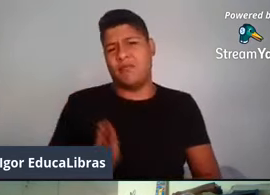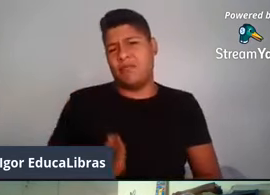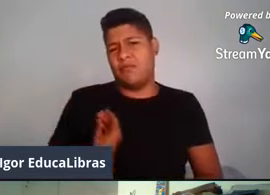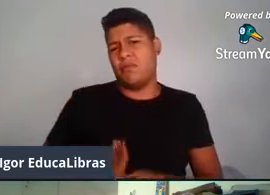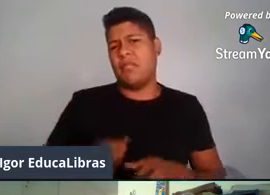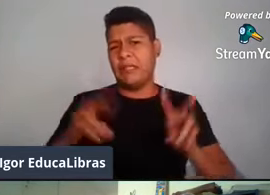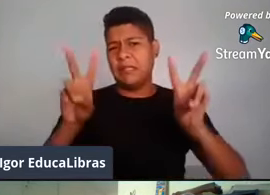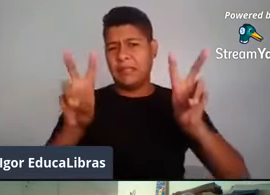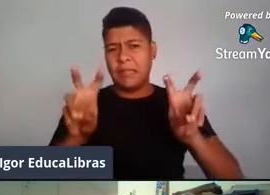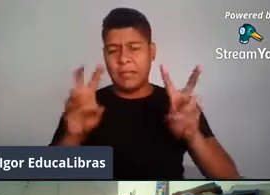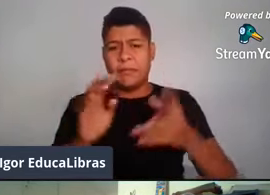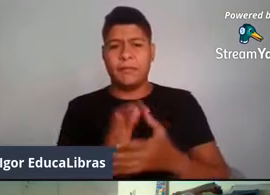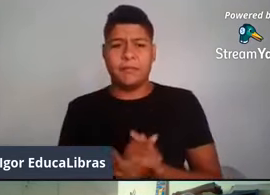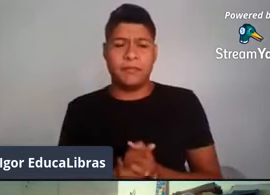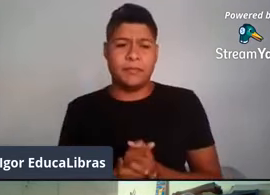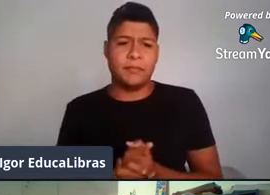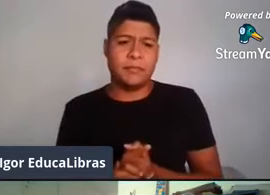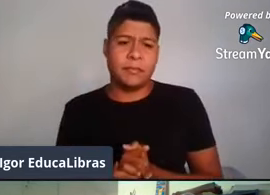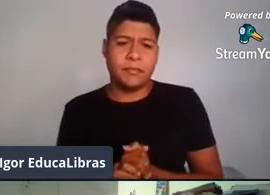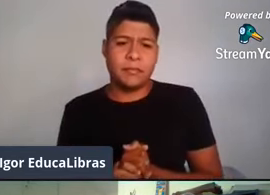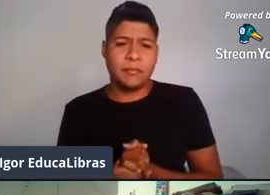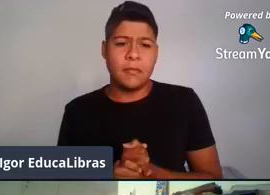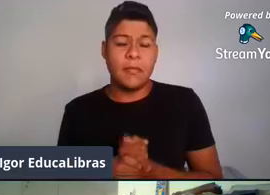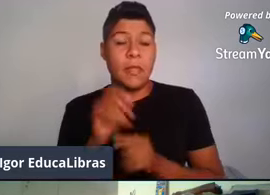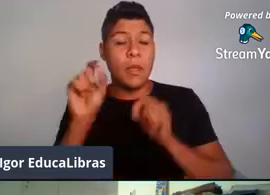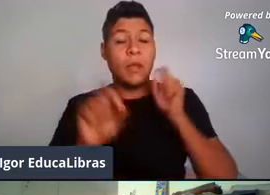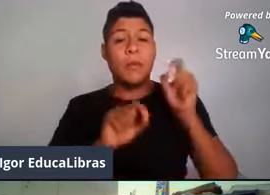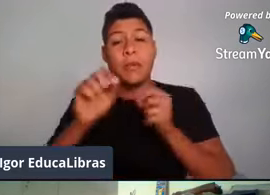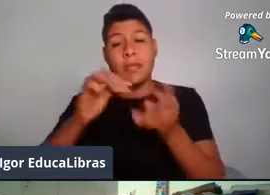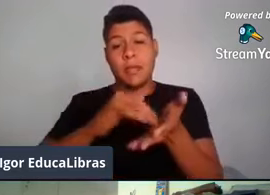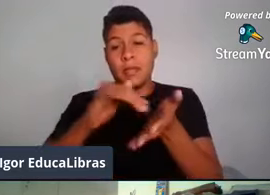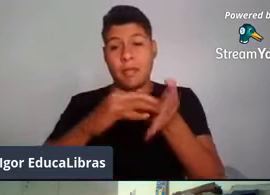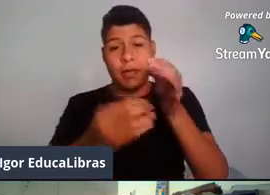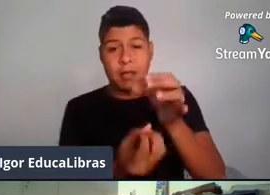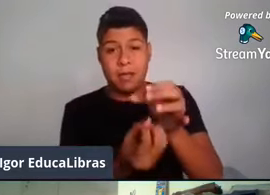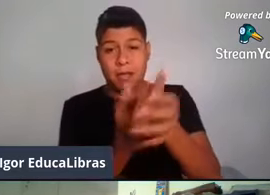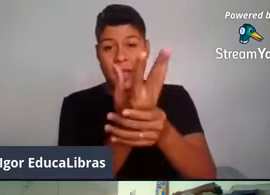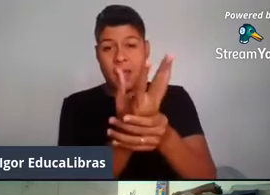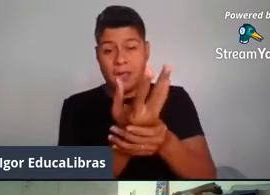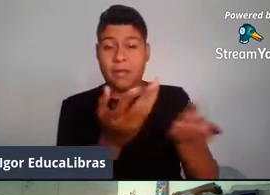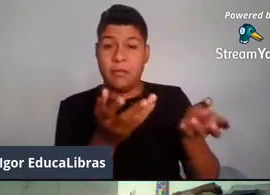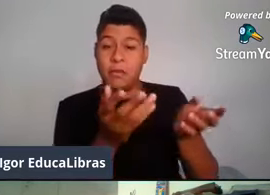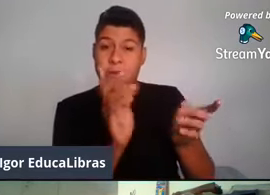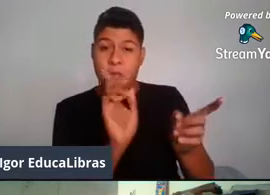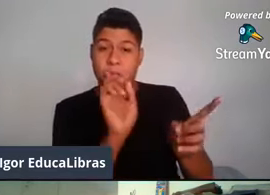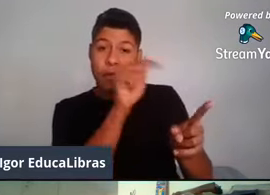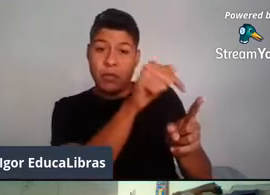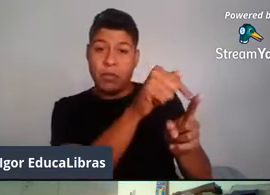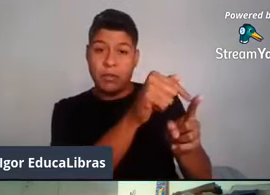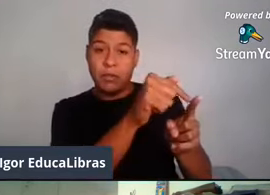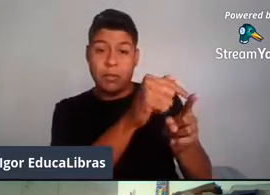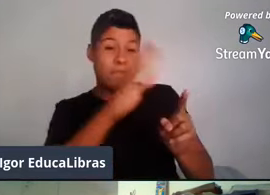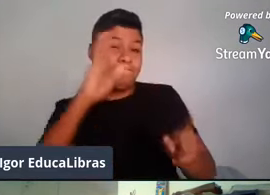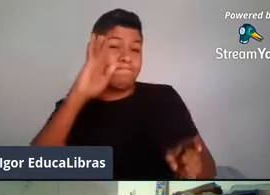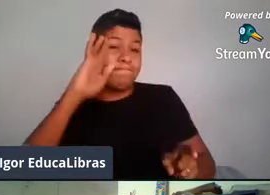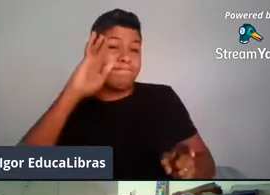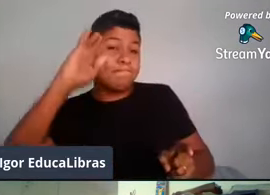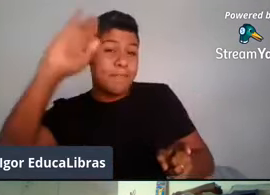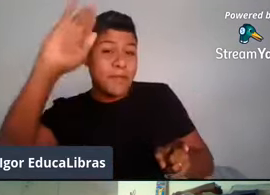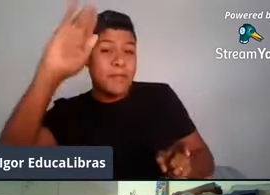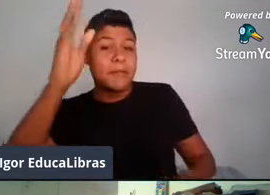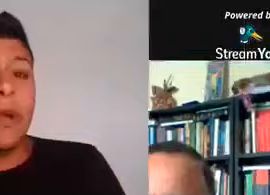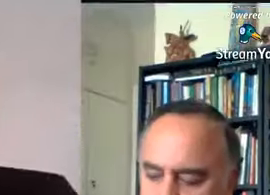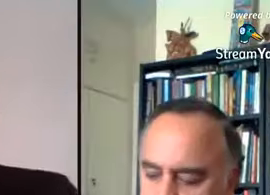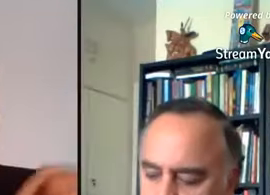né? Então, essa secretaria foi criada nesse sentido, foi a primeira pioneira, ensejou a